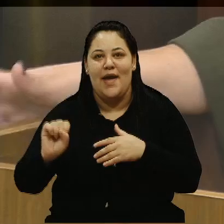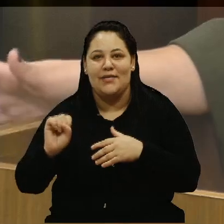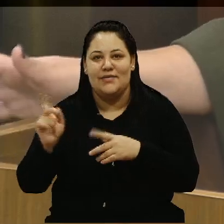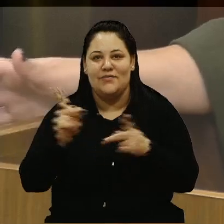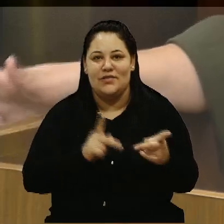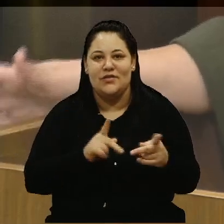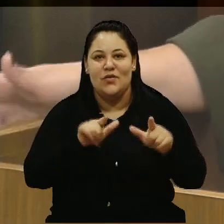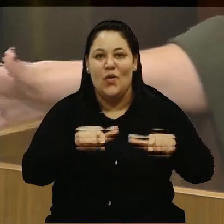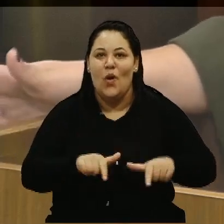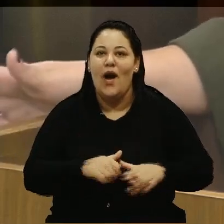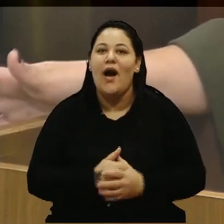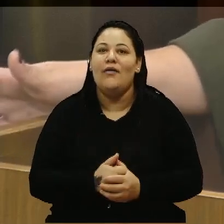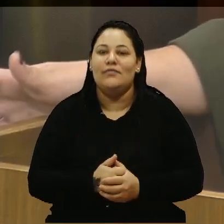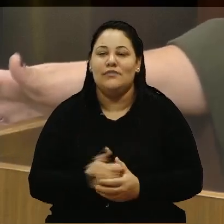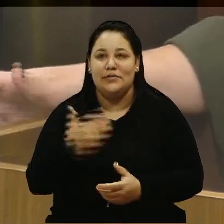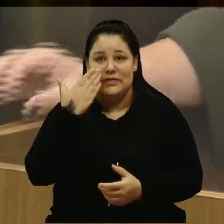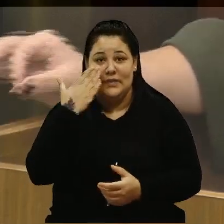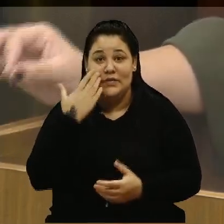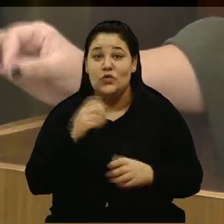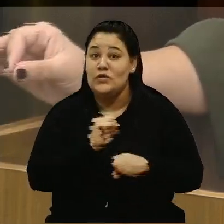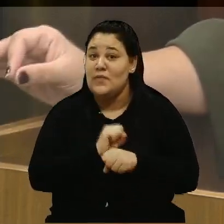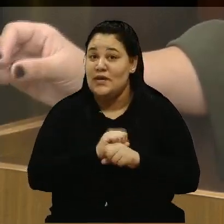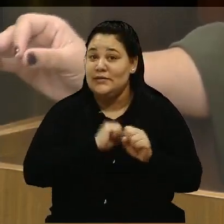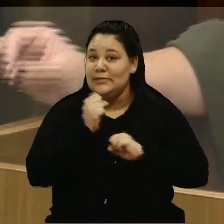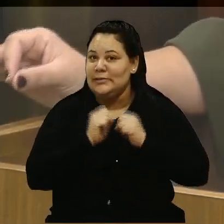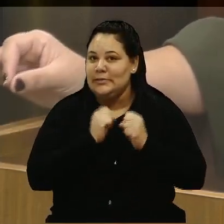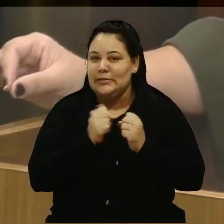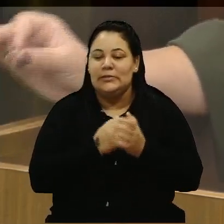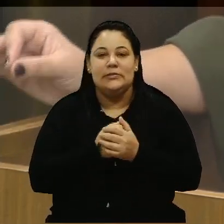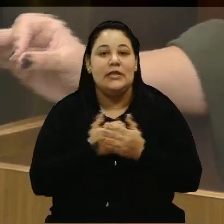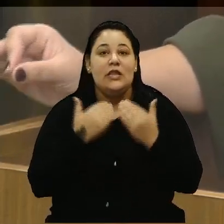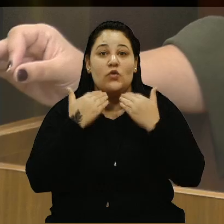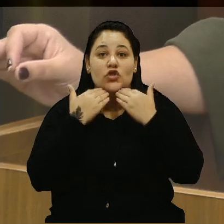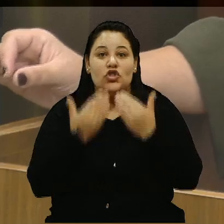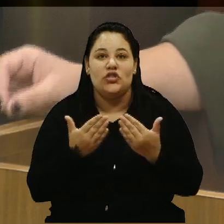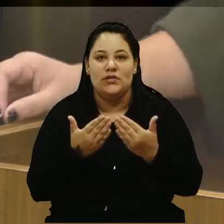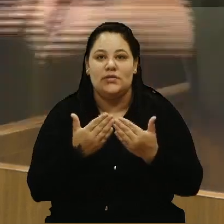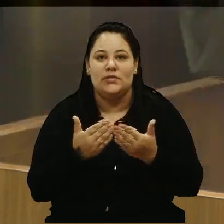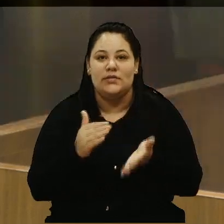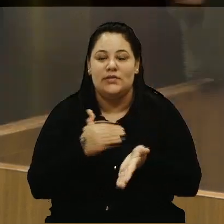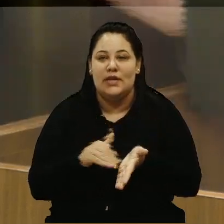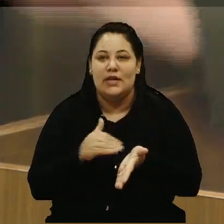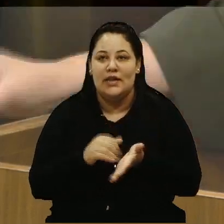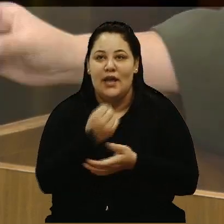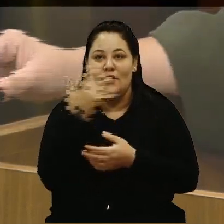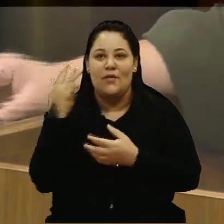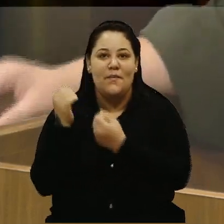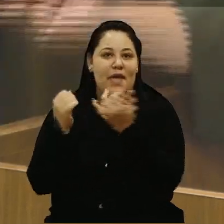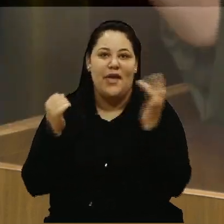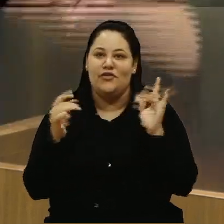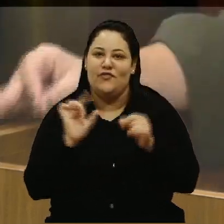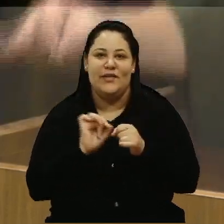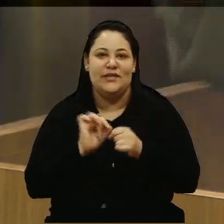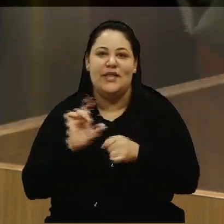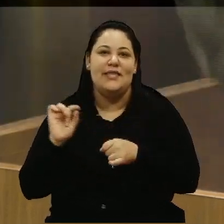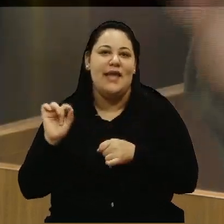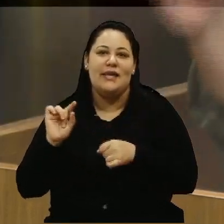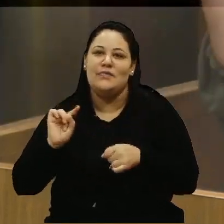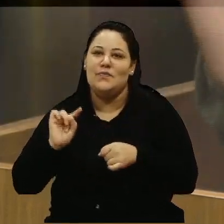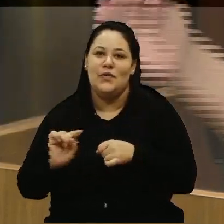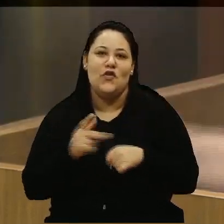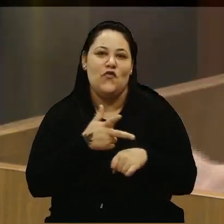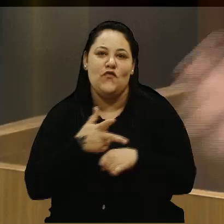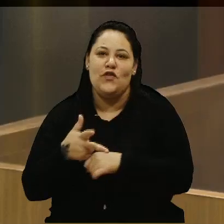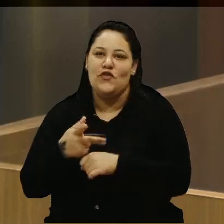Então, a gente está aguardando ansiosamente. E não adianta o secretário do Meio Ambiente fazer 10 mil vídeos dizendo que a